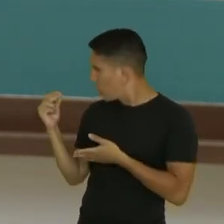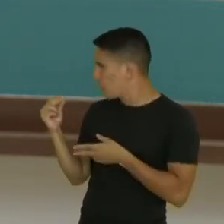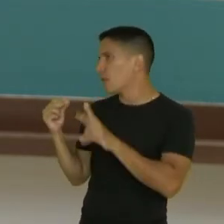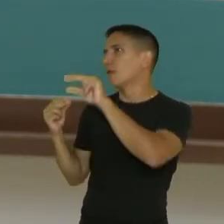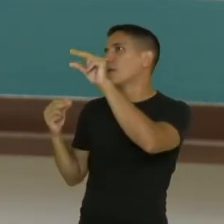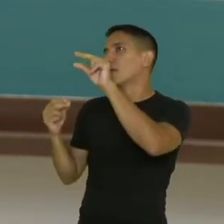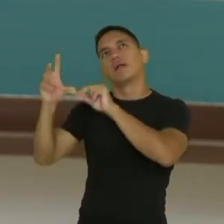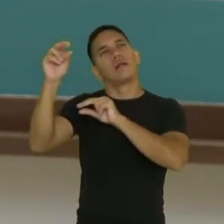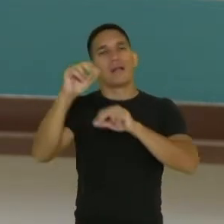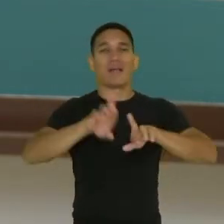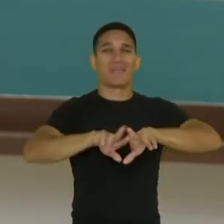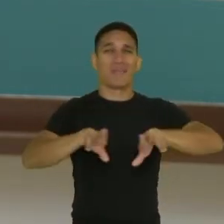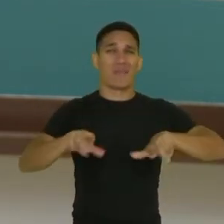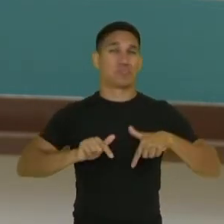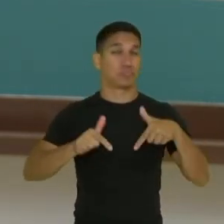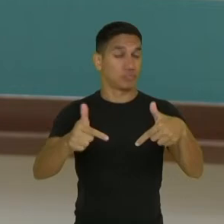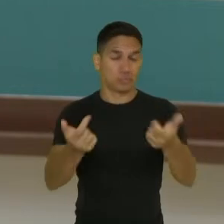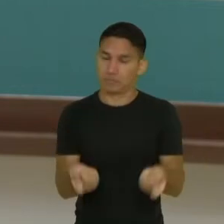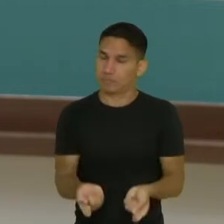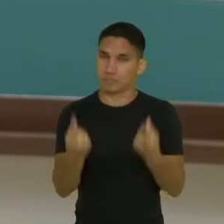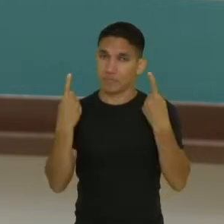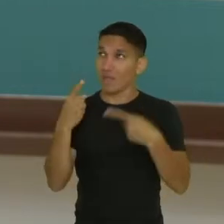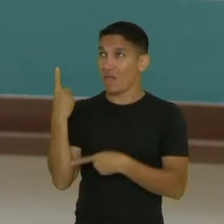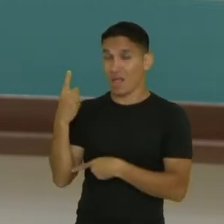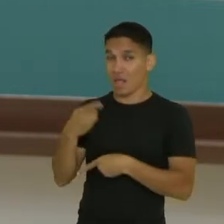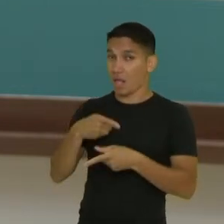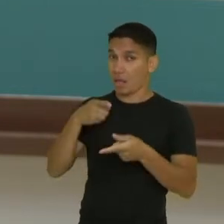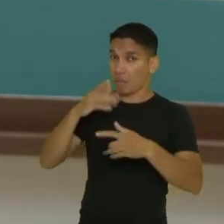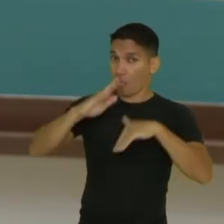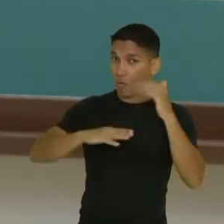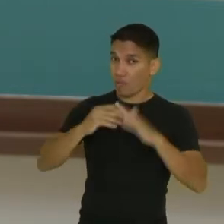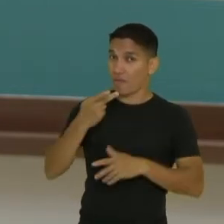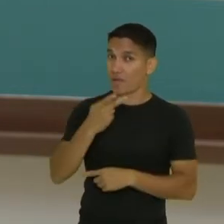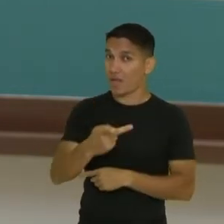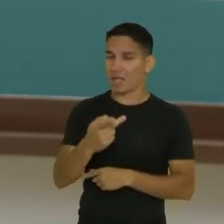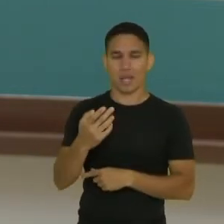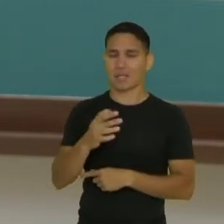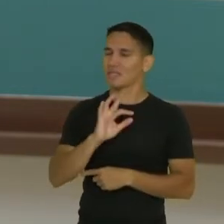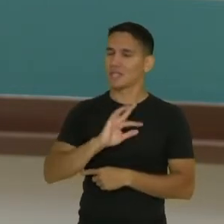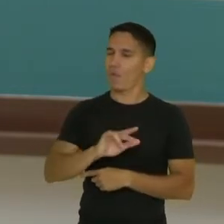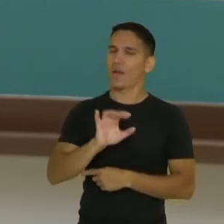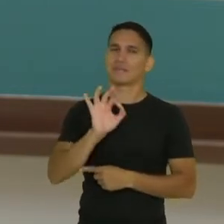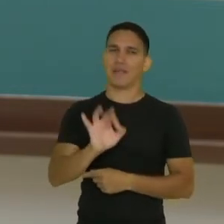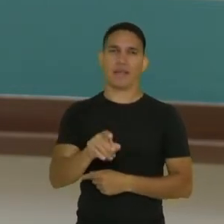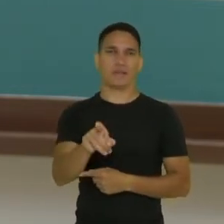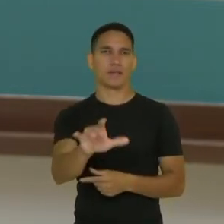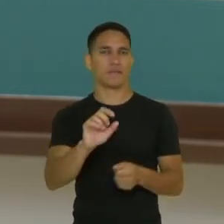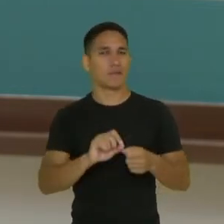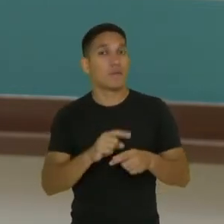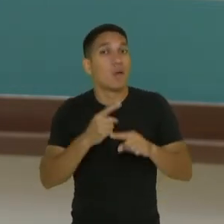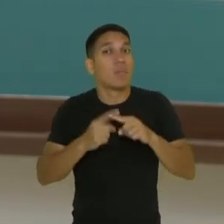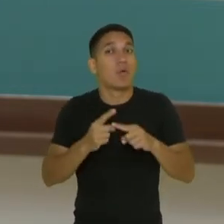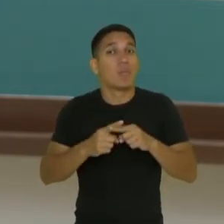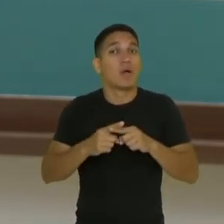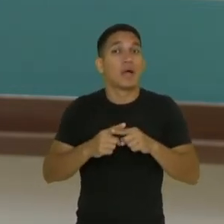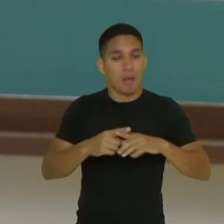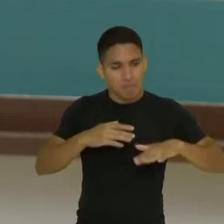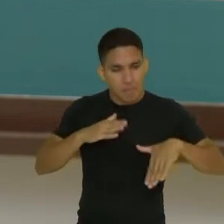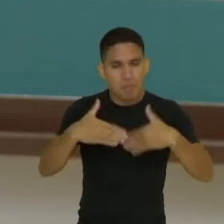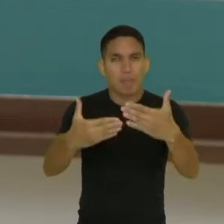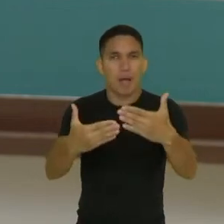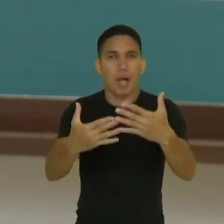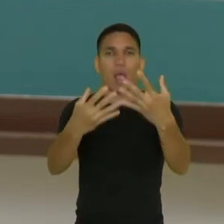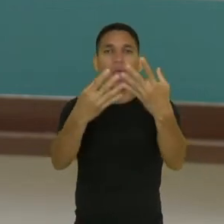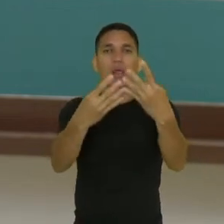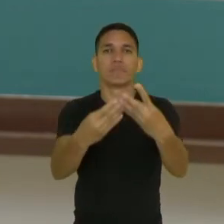perspectiva dessa especialista, isso não é aconselhável, né? Porque o rendimento, a produtividade do estudante